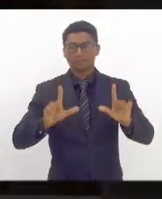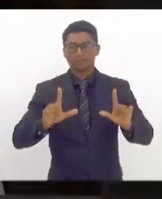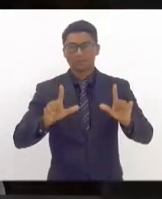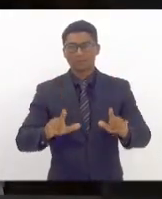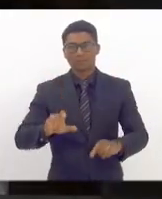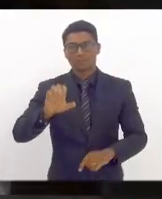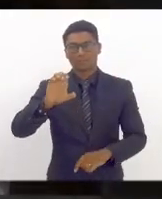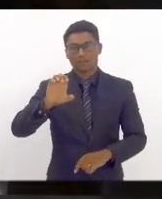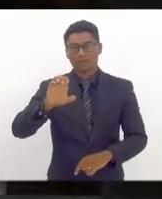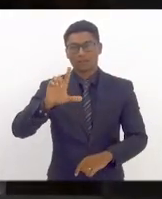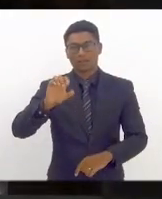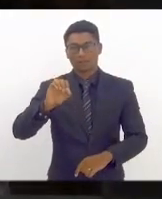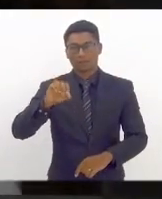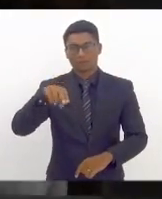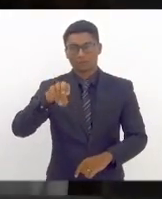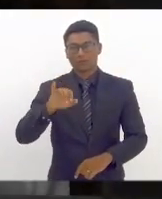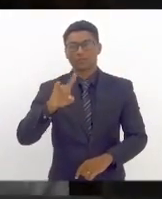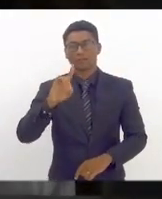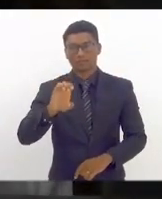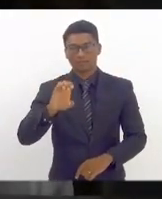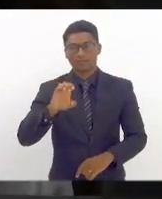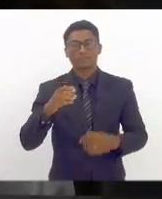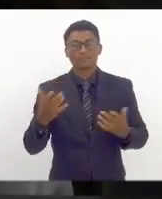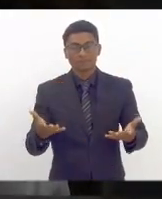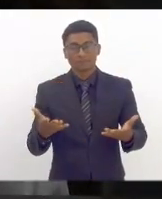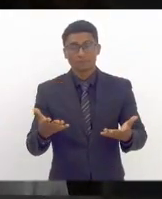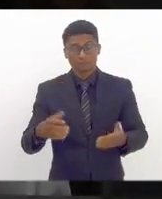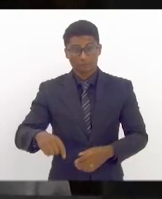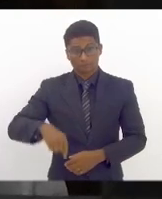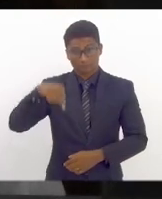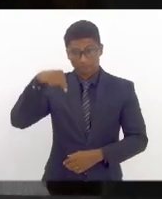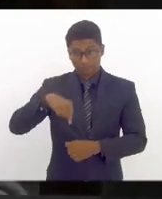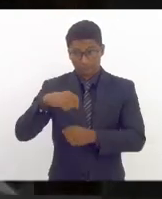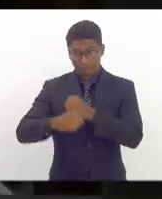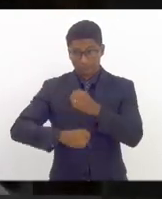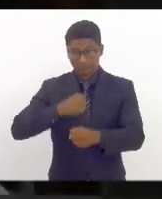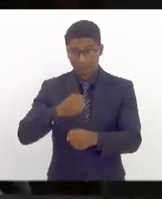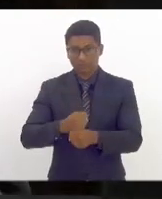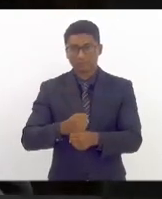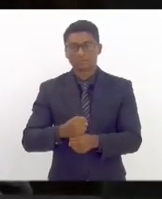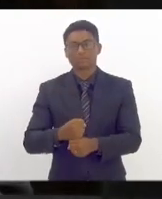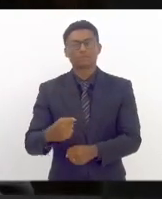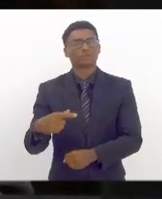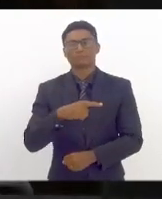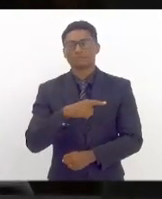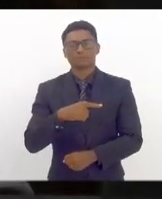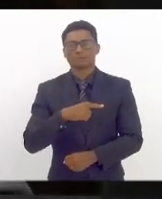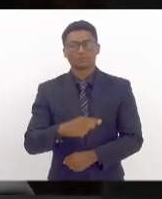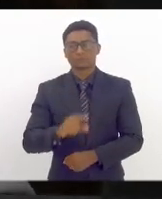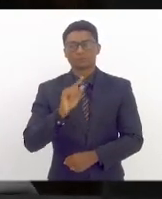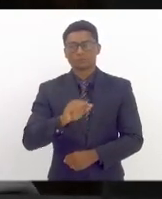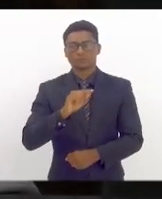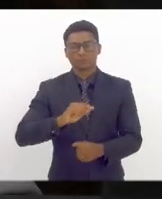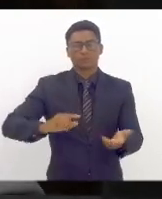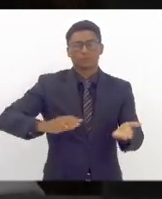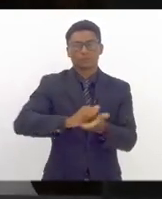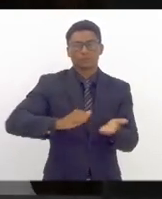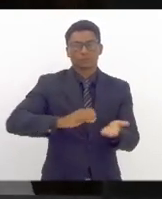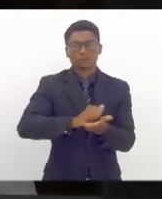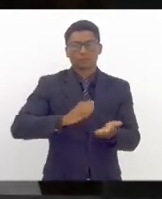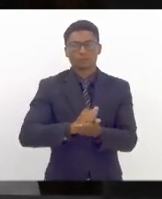estudante de Cultura nesta edição tivemos 90 inscrições